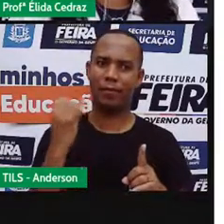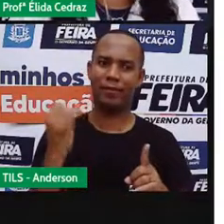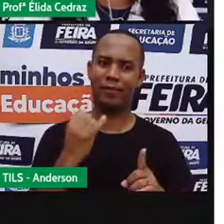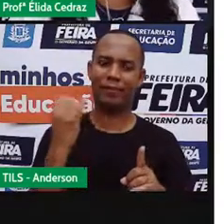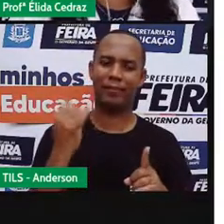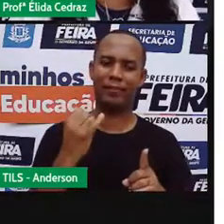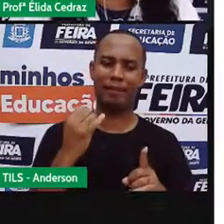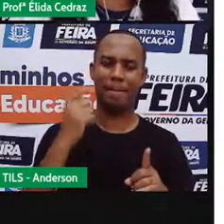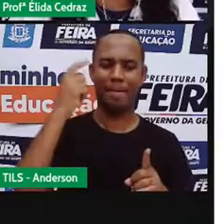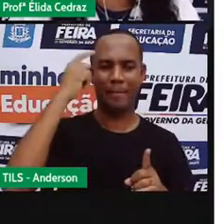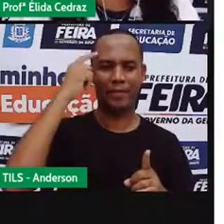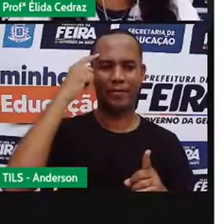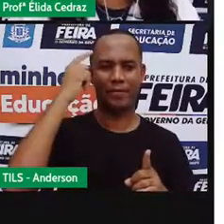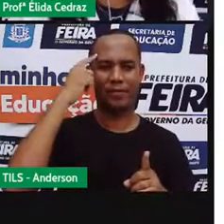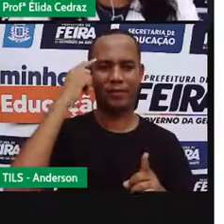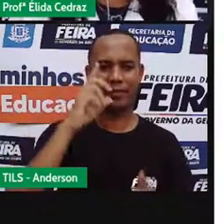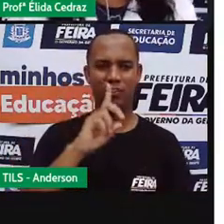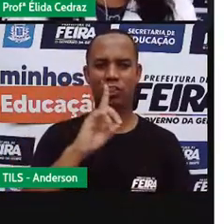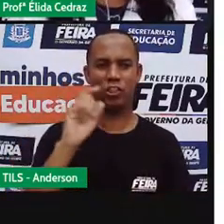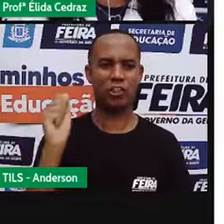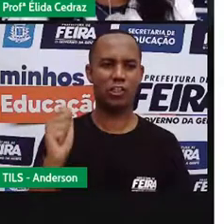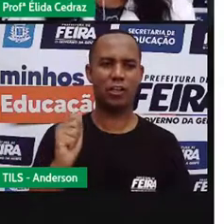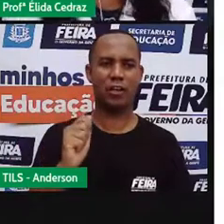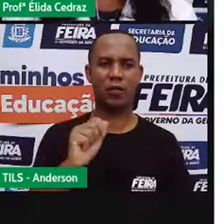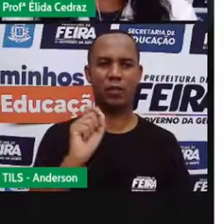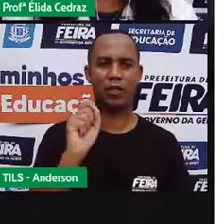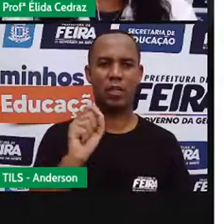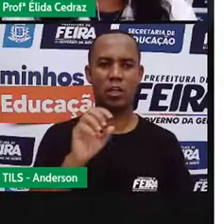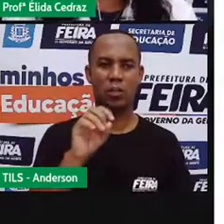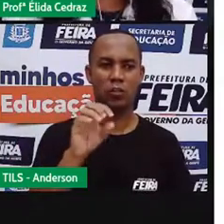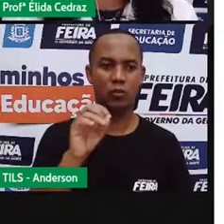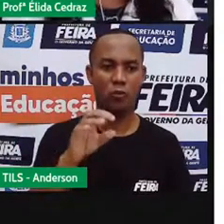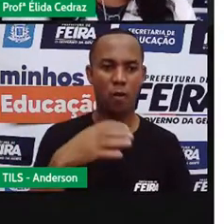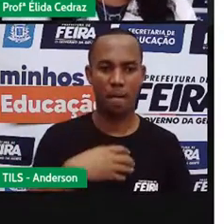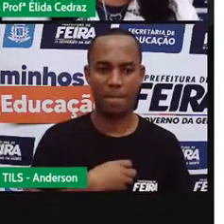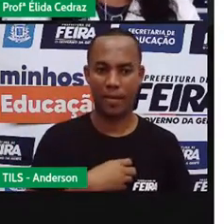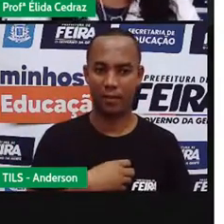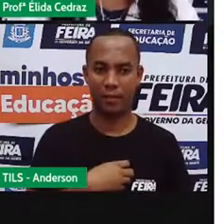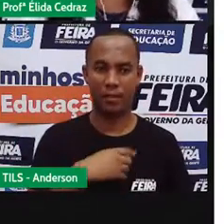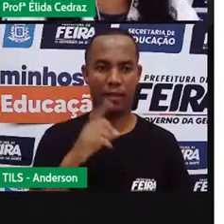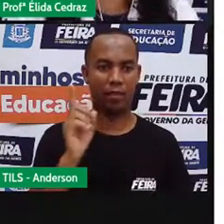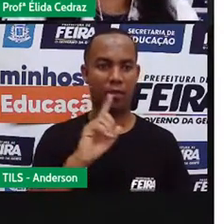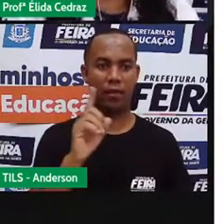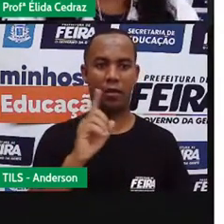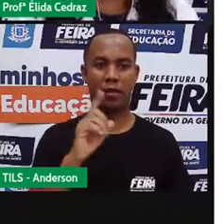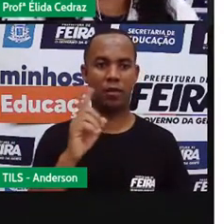a importância dessa data, porque ela não é importante somente para a Bahia, ela é